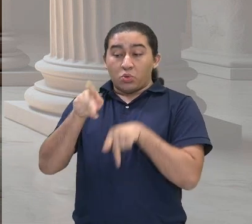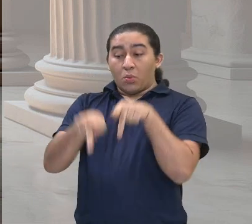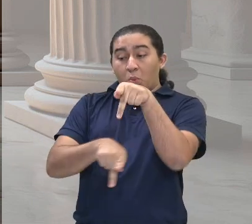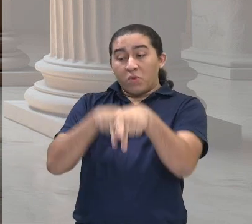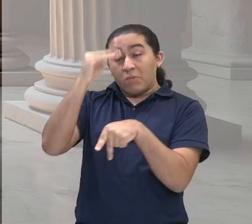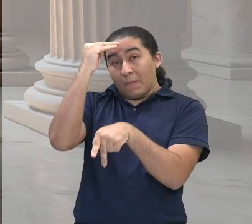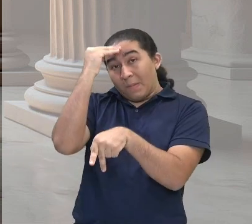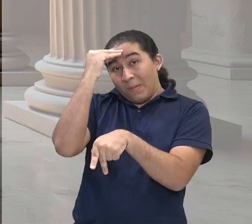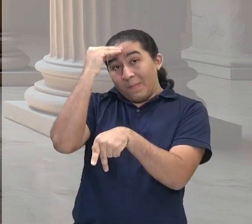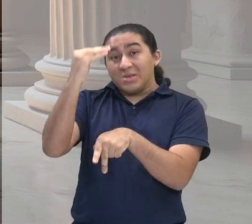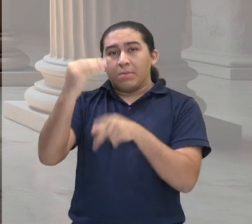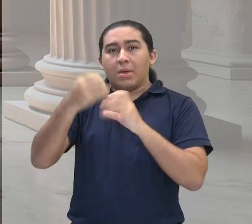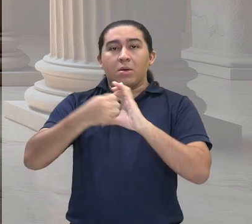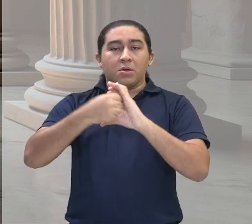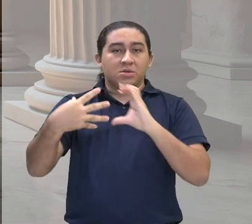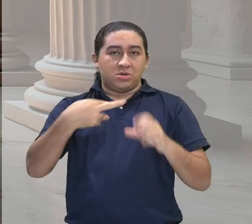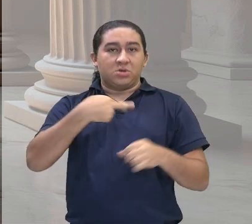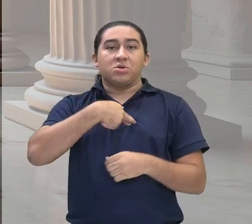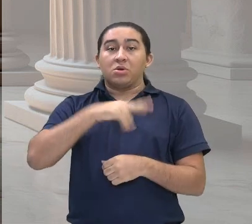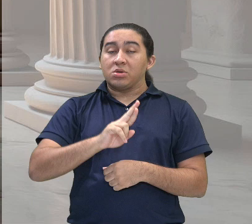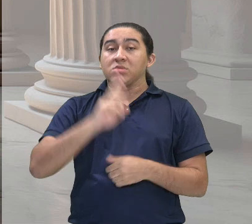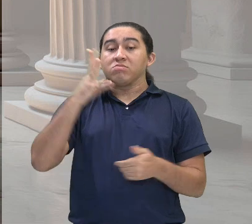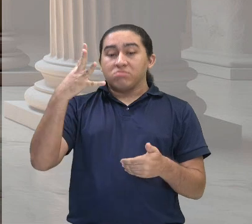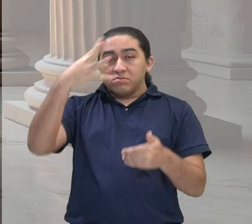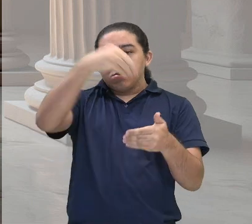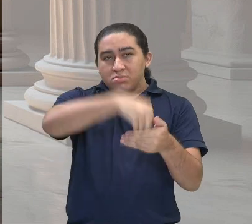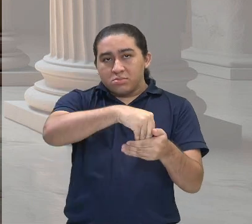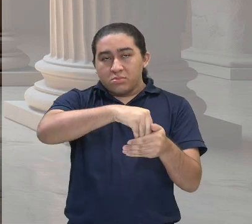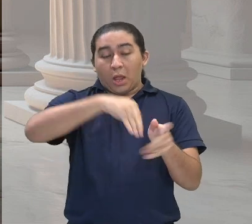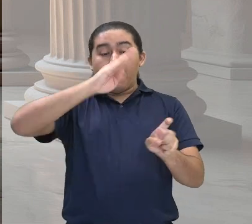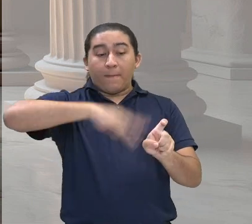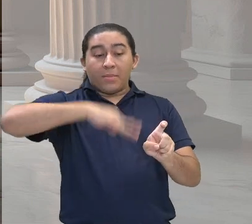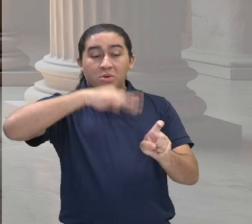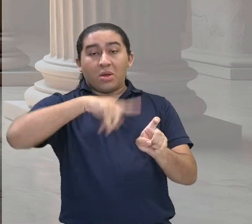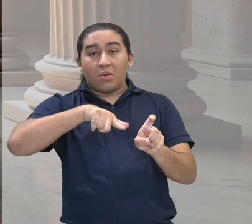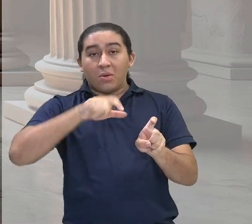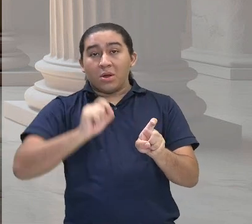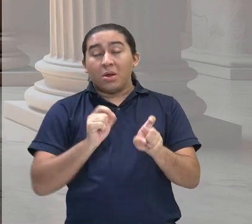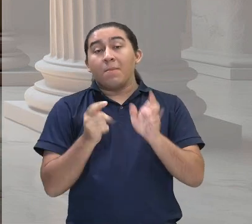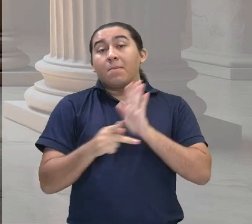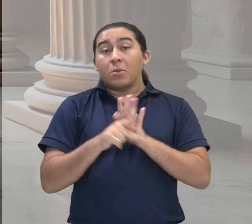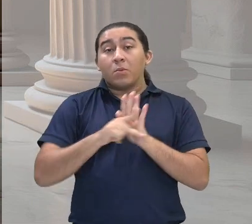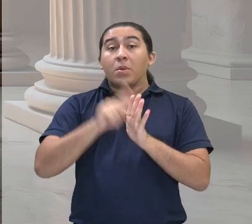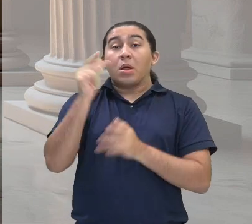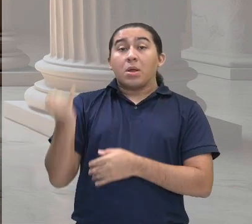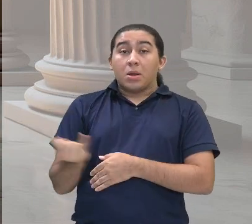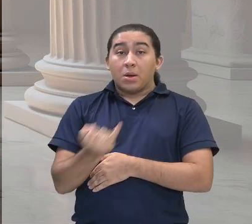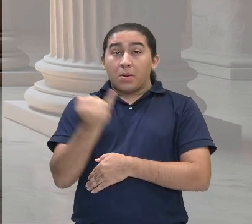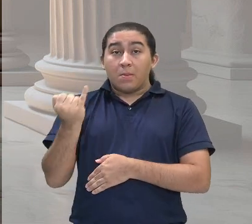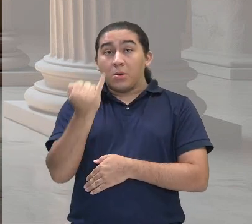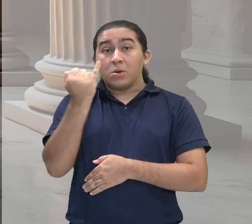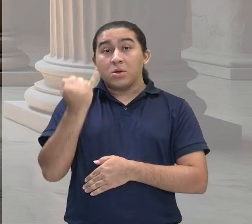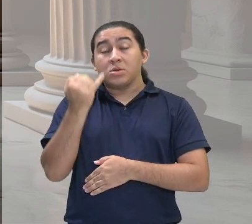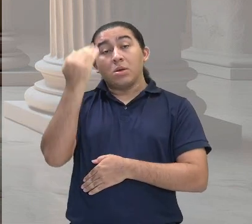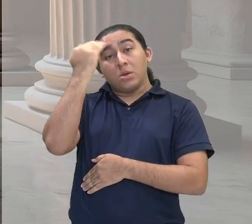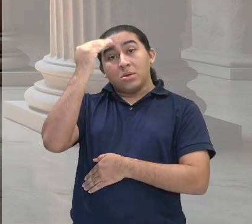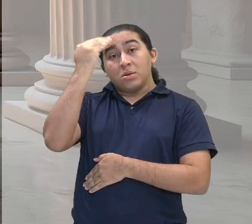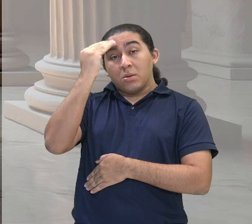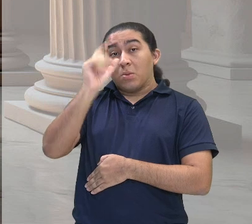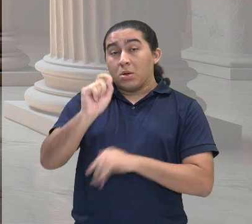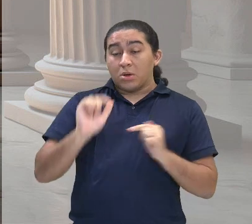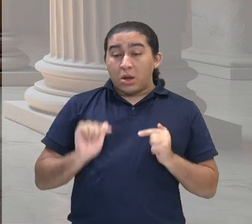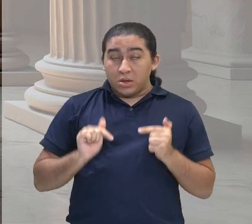os elementos religiosos. Os mitos, eles são parte importante da